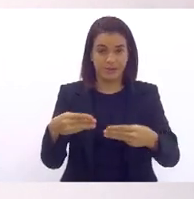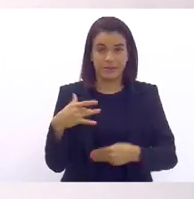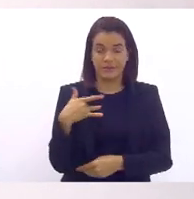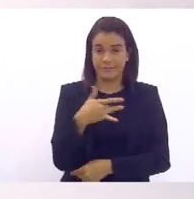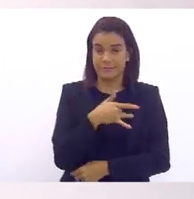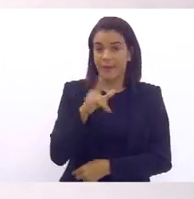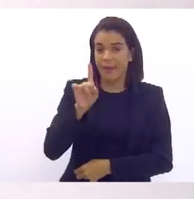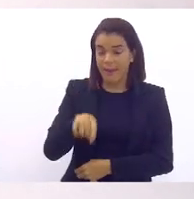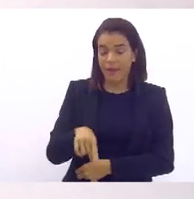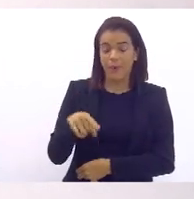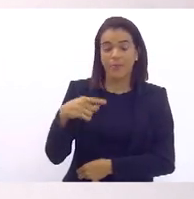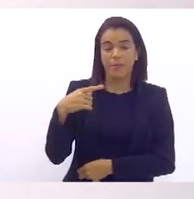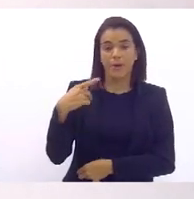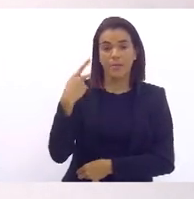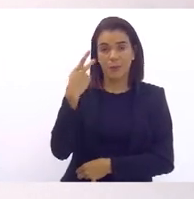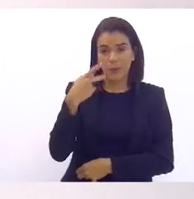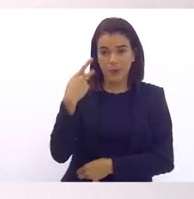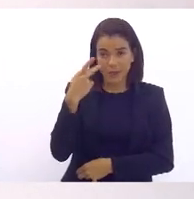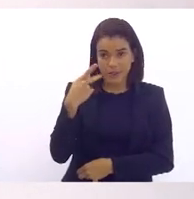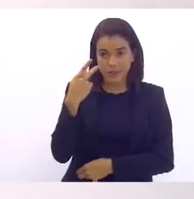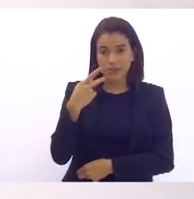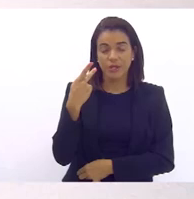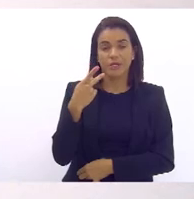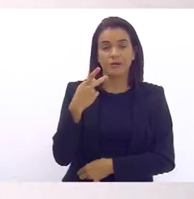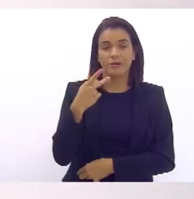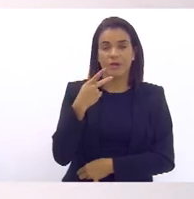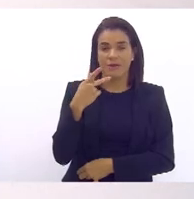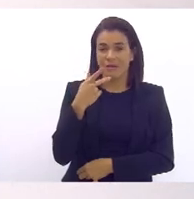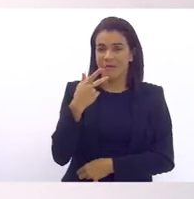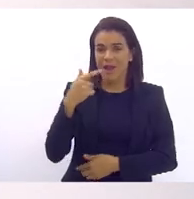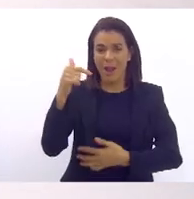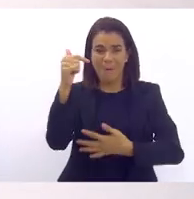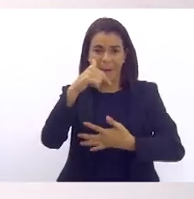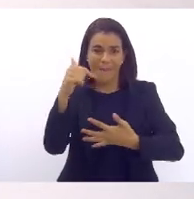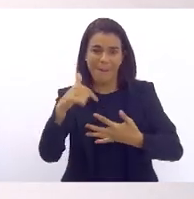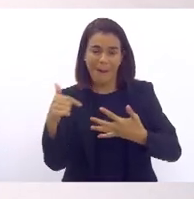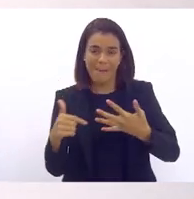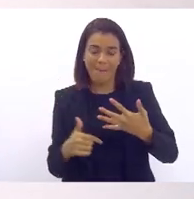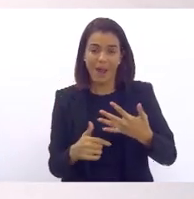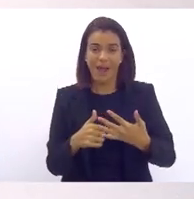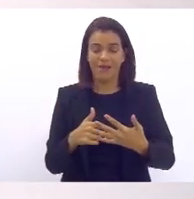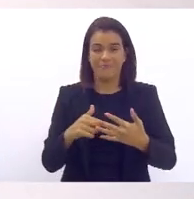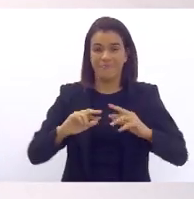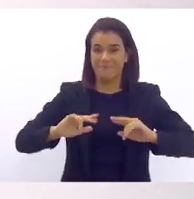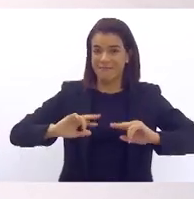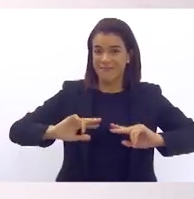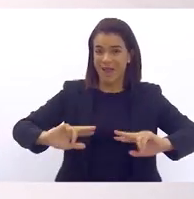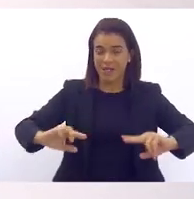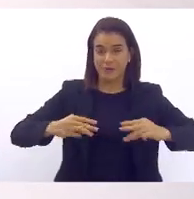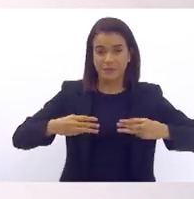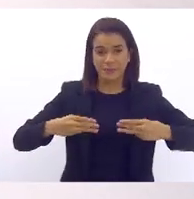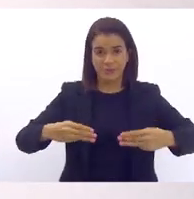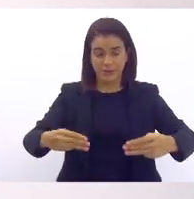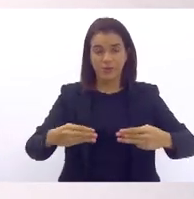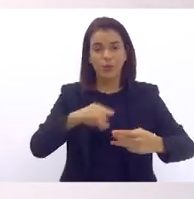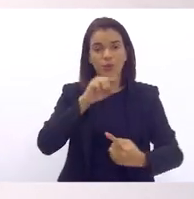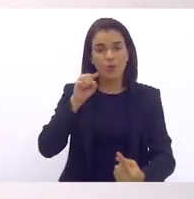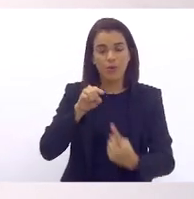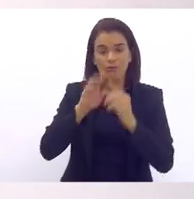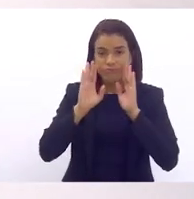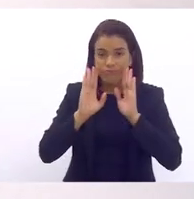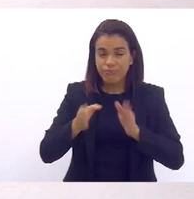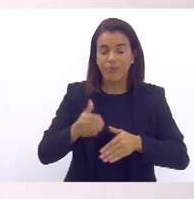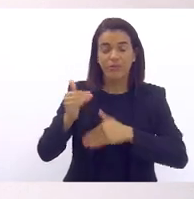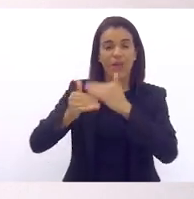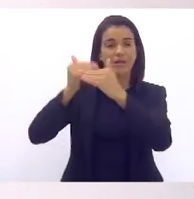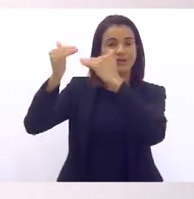eh eh que transversa vários ministérios e que tem como foco o desenvolvimento do país a partir do campo